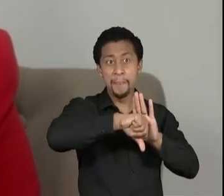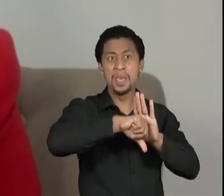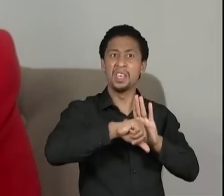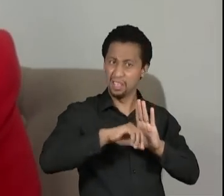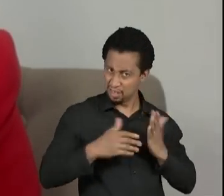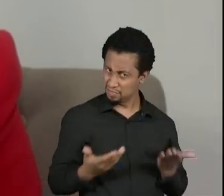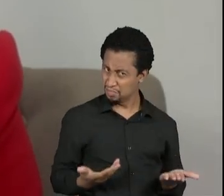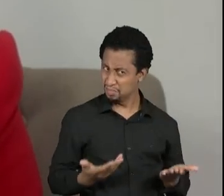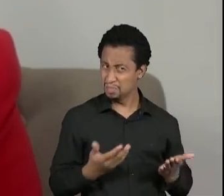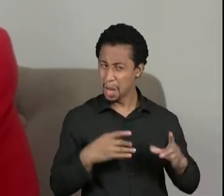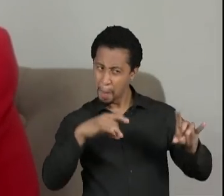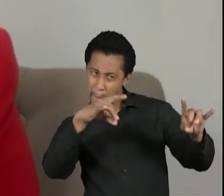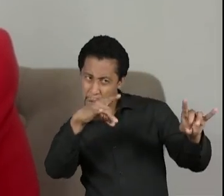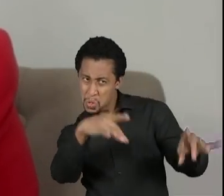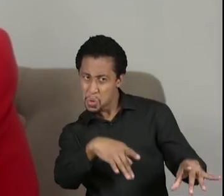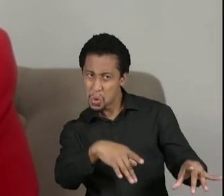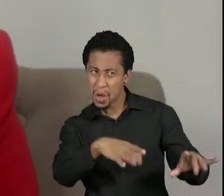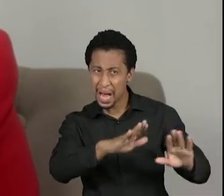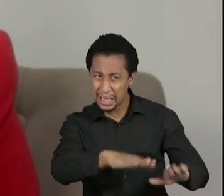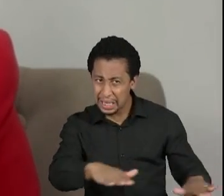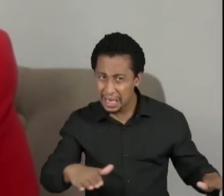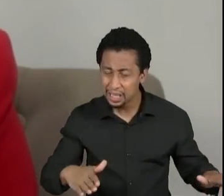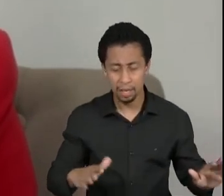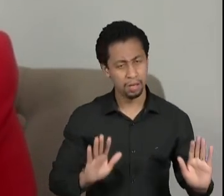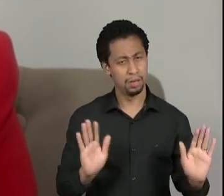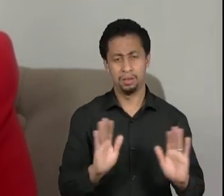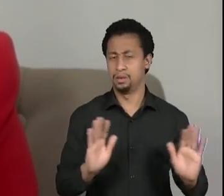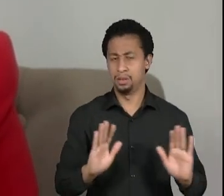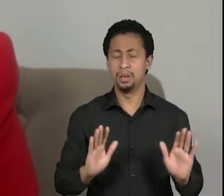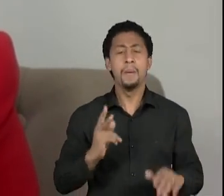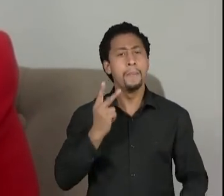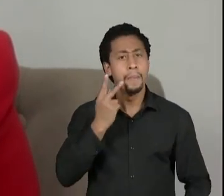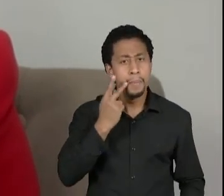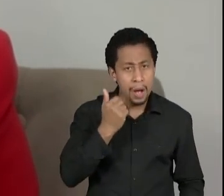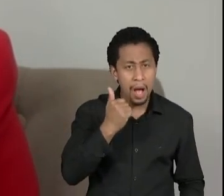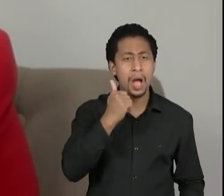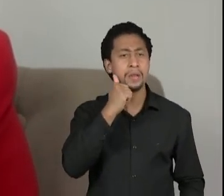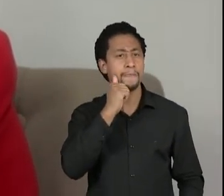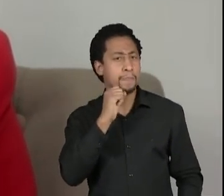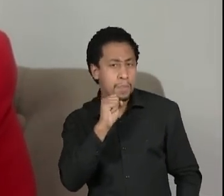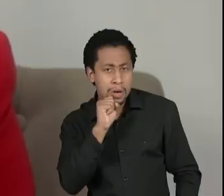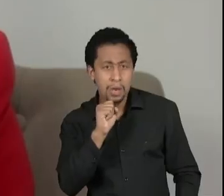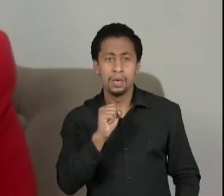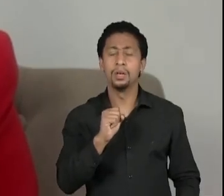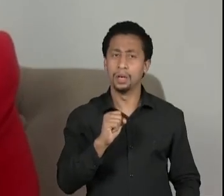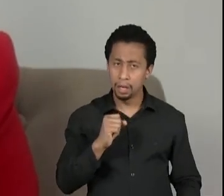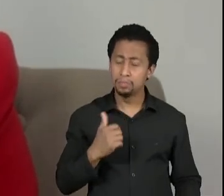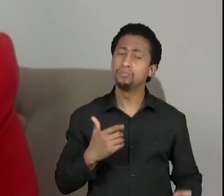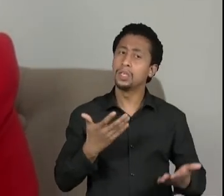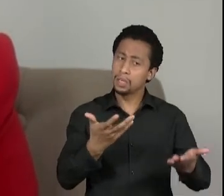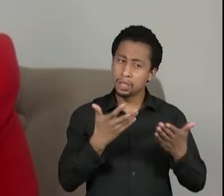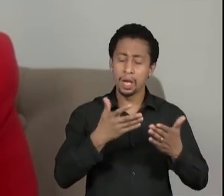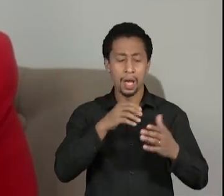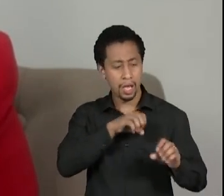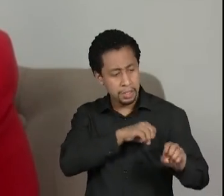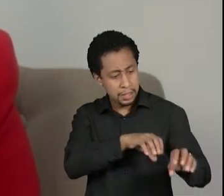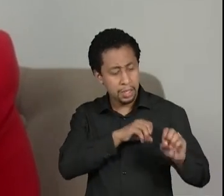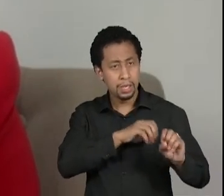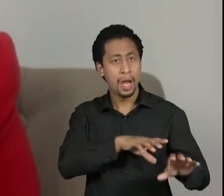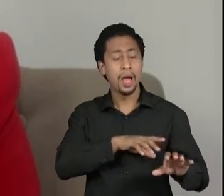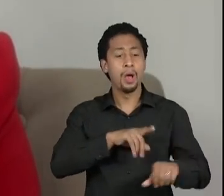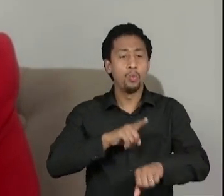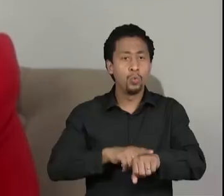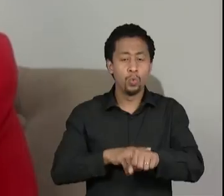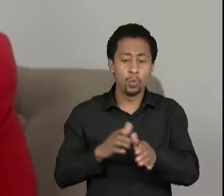né? Pais que estão ali dedicados, né, tirando horas do seu dia, da sua vida,